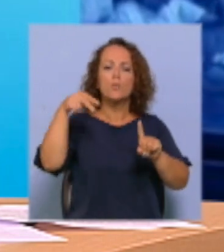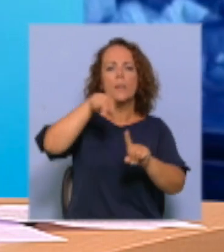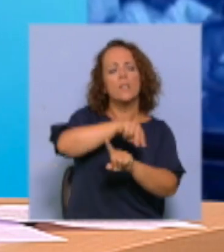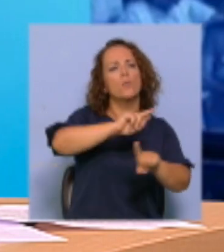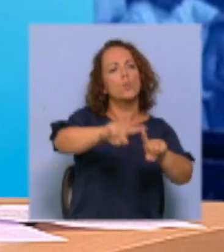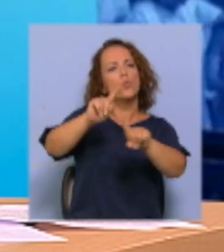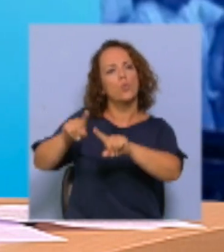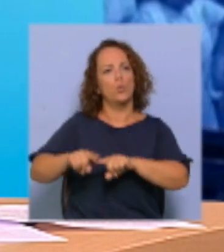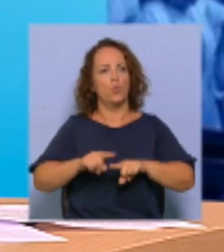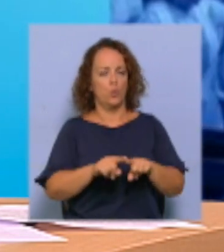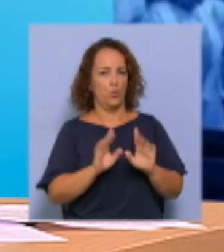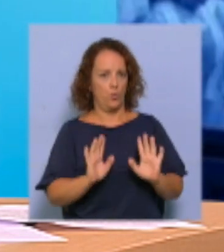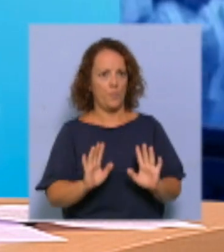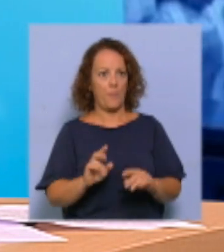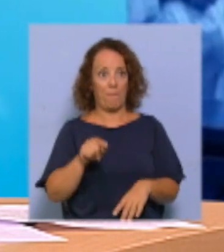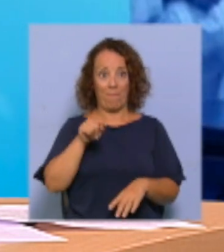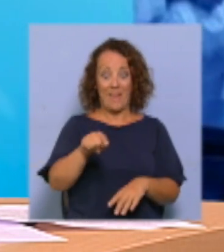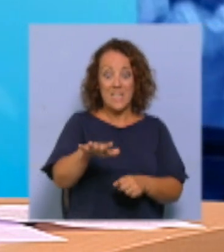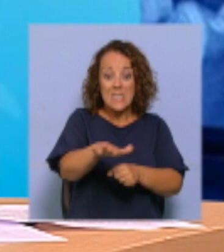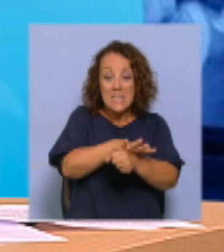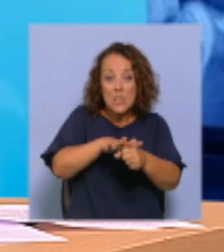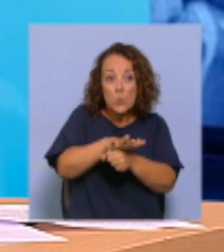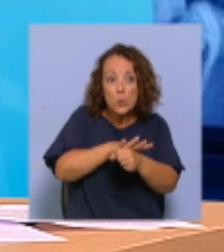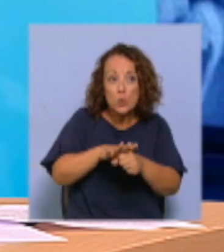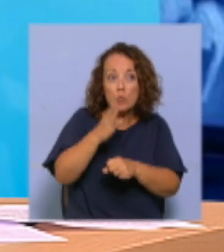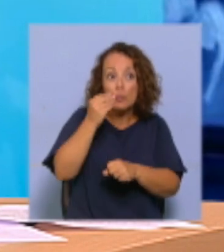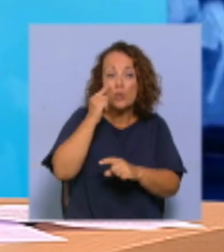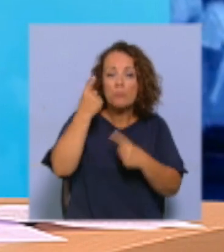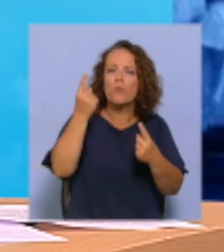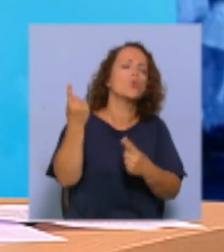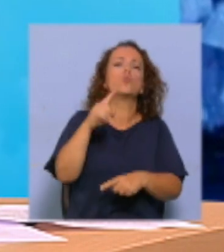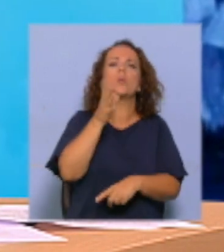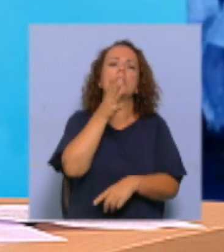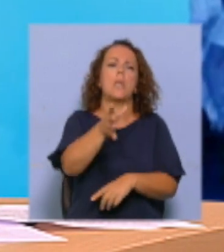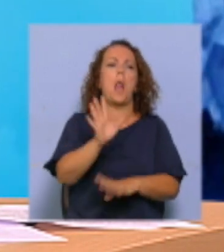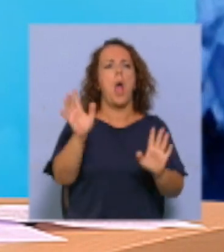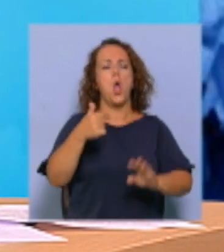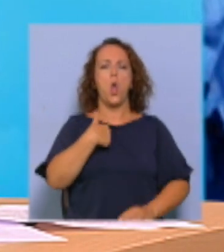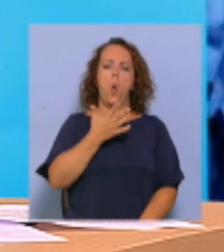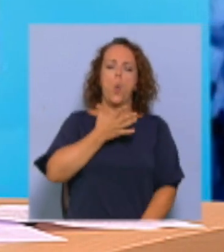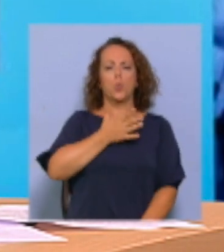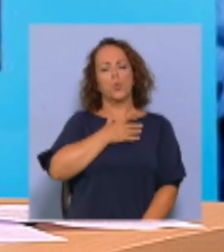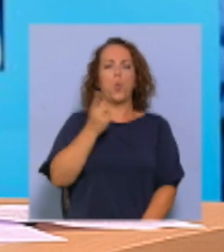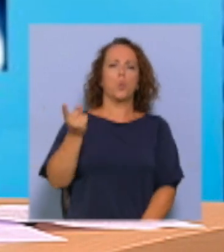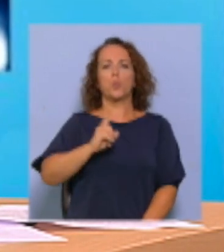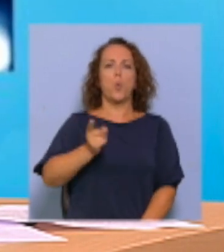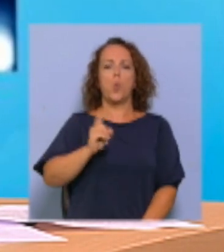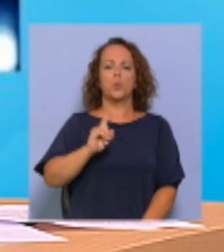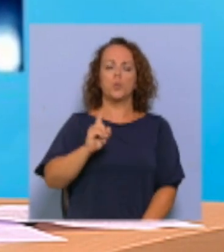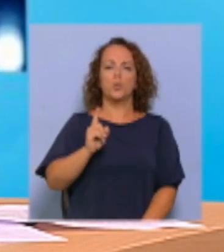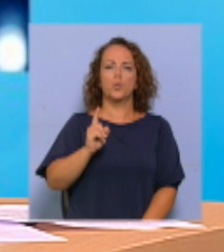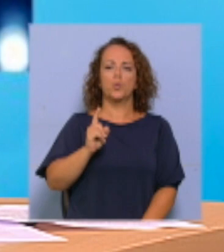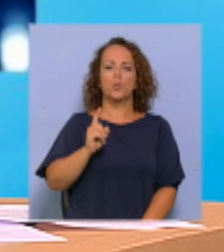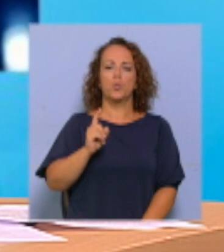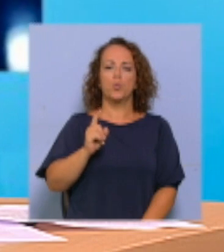Só nestes casos muito específicos, não é dizer assim, eu não gosto da maneira como se